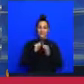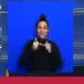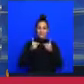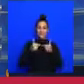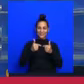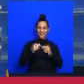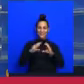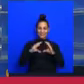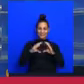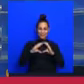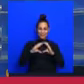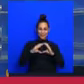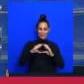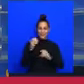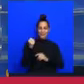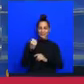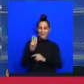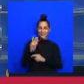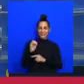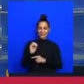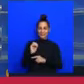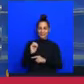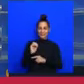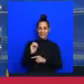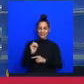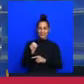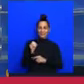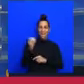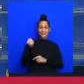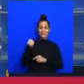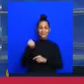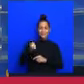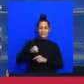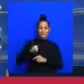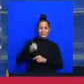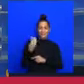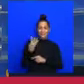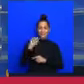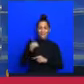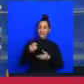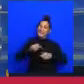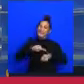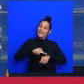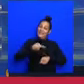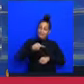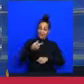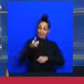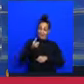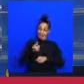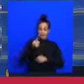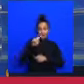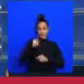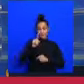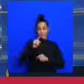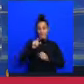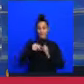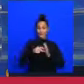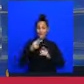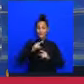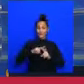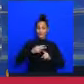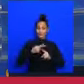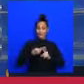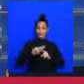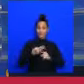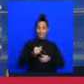Vem sorte. Bola branca, número 40. Branca, 40. E agora o sexto e último número do segundo